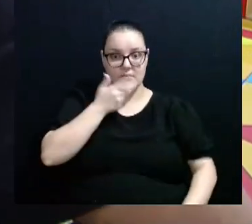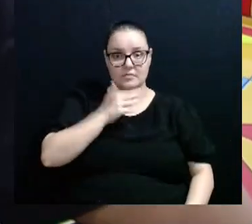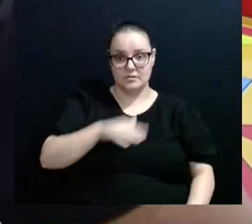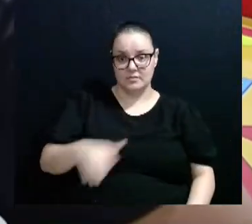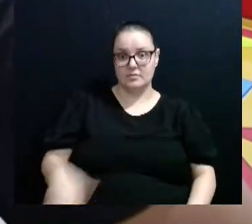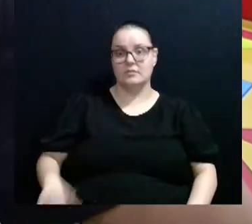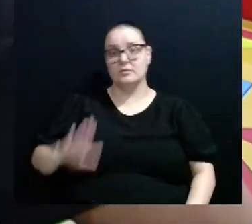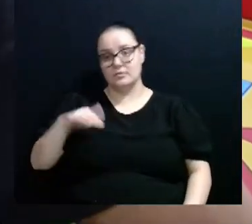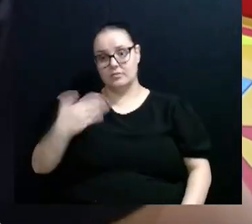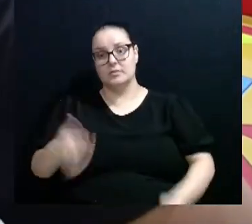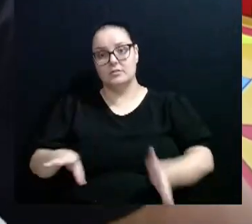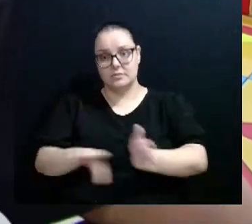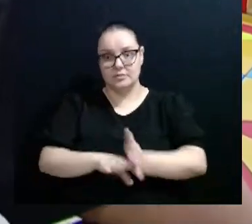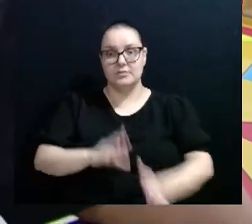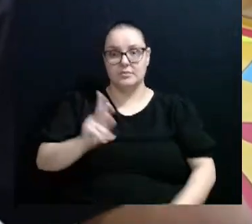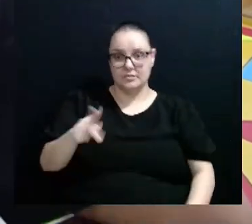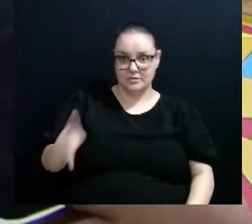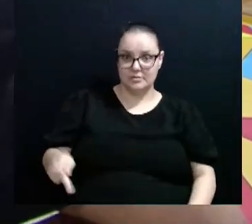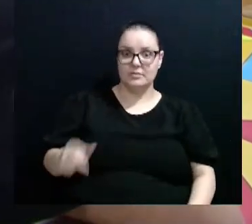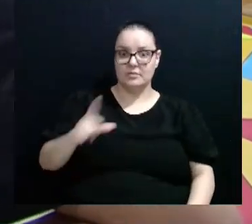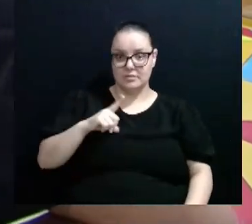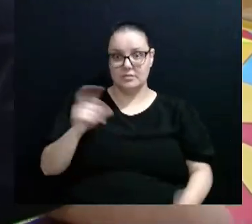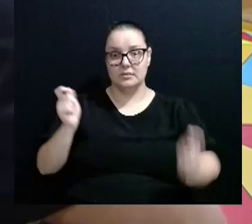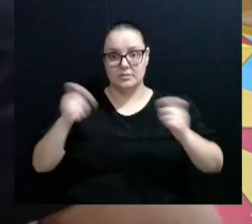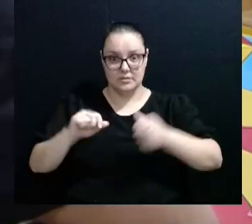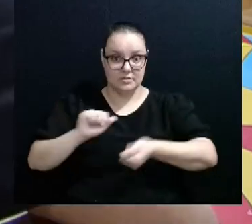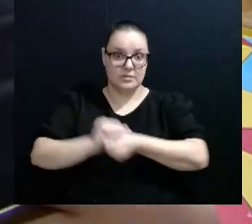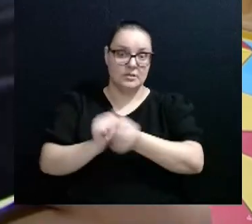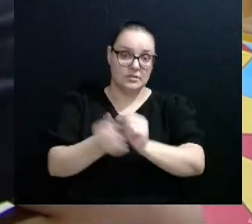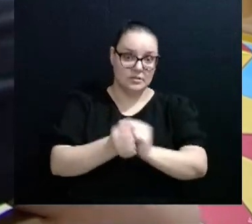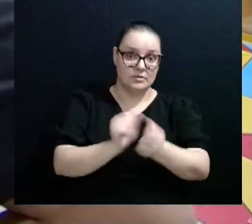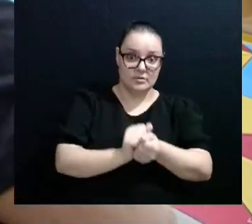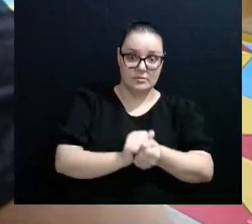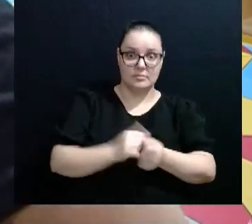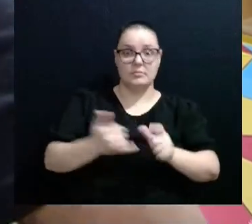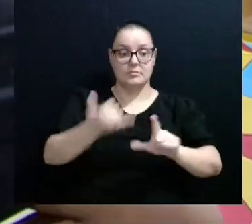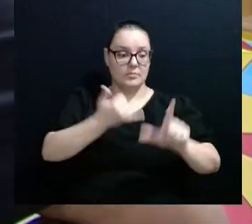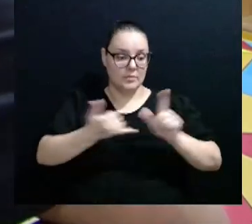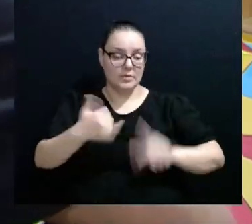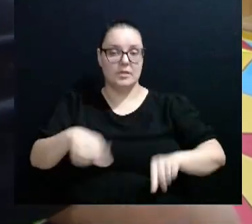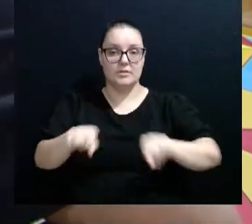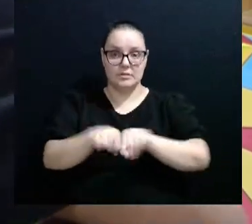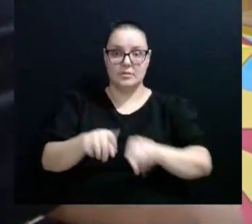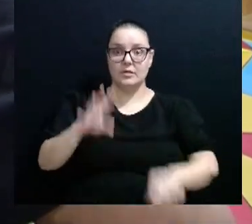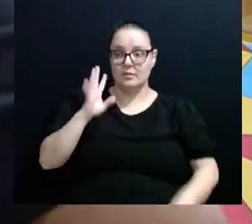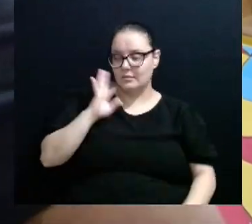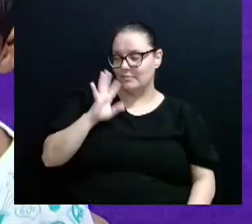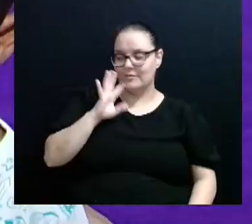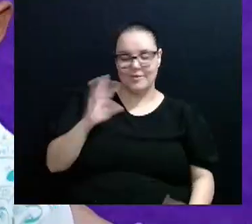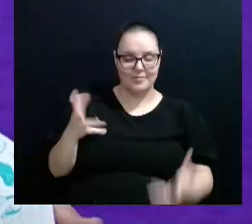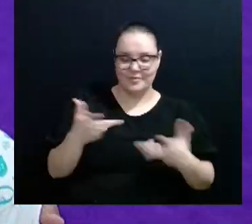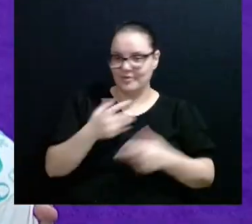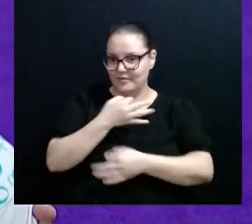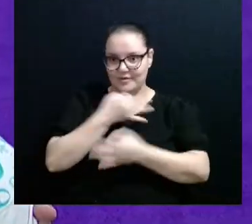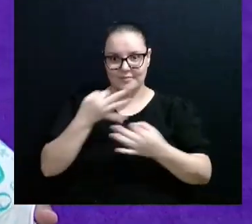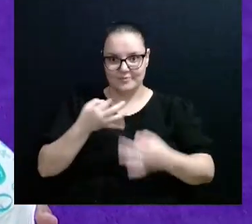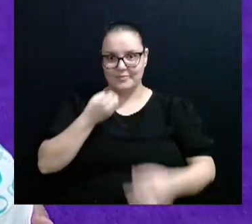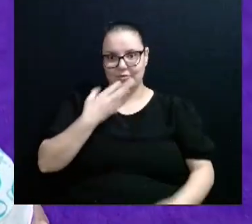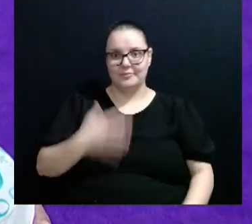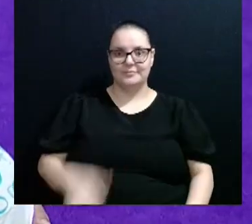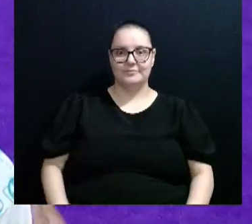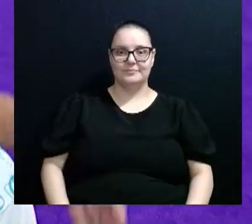os professores eles têm essa capacidade de trazer para o lado lúdico também. Então eu acho maravilhoso, é muito bem. Todo ano a